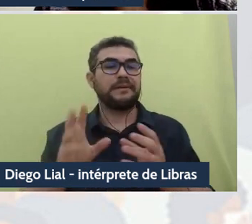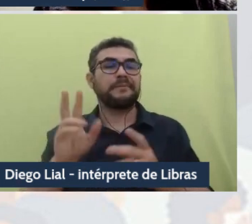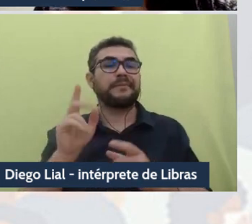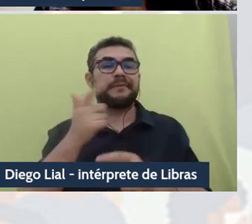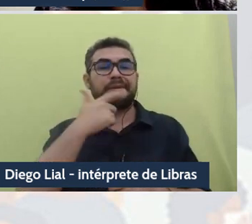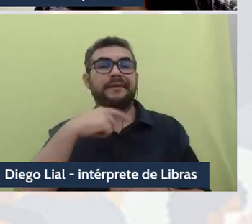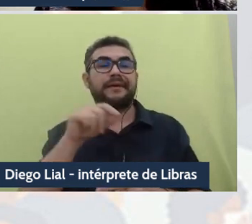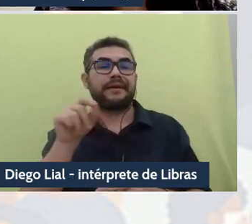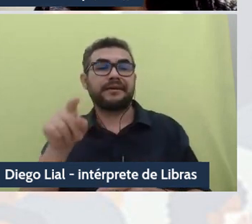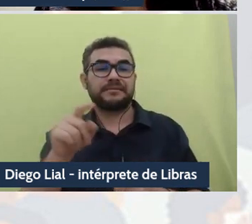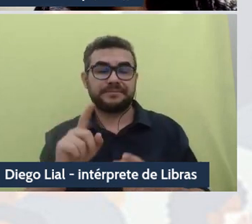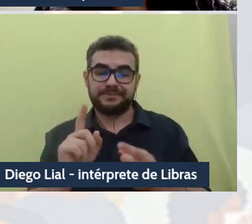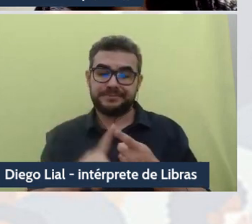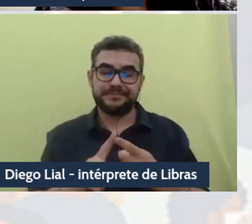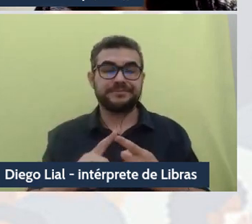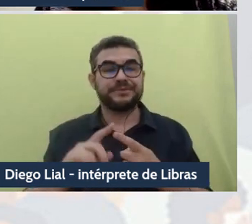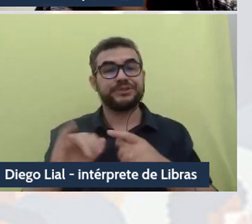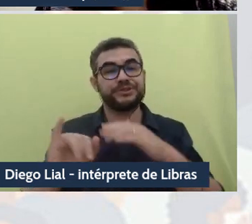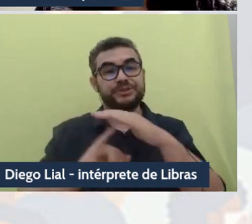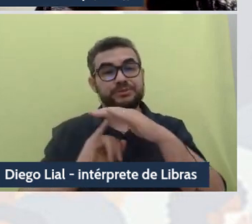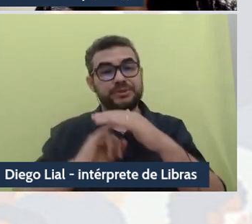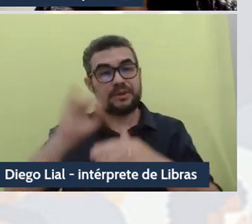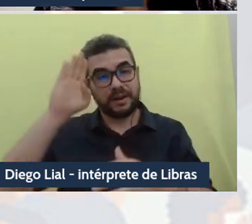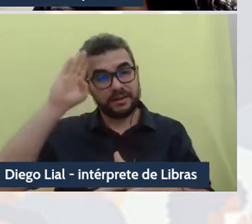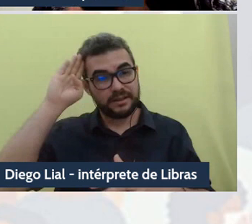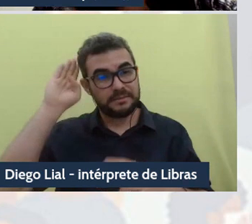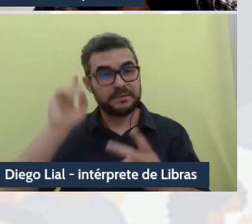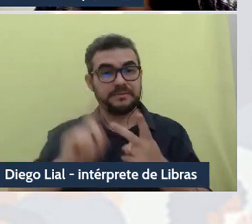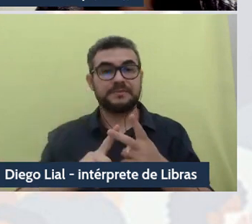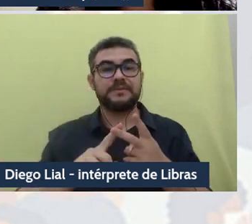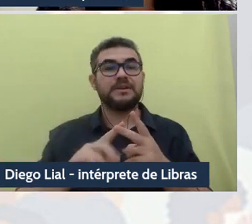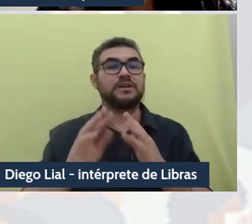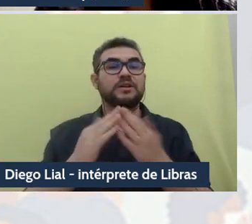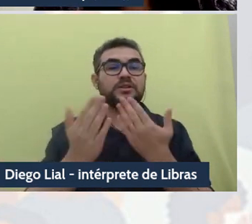né? Escolas, setores privados, né?